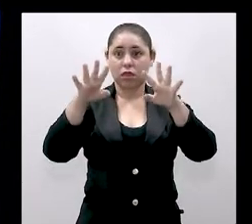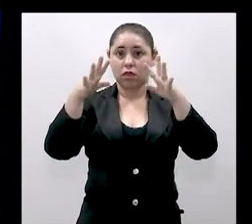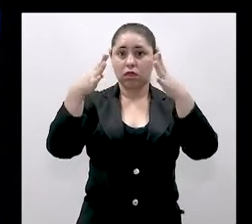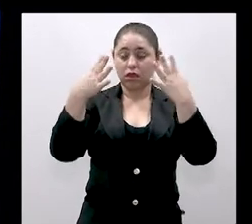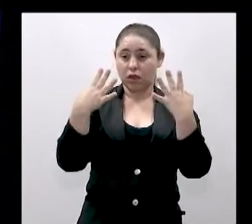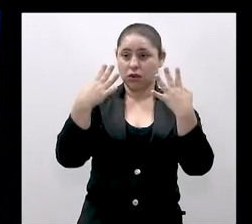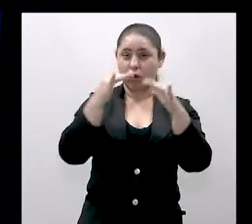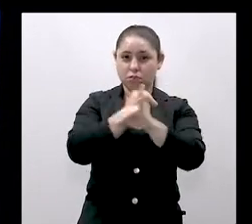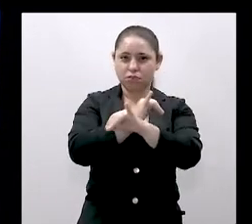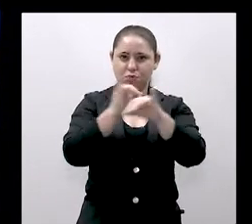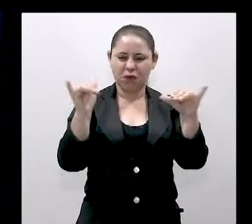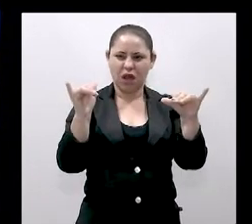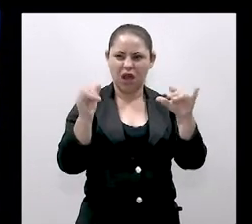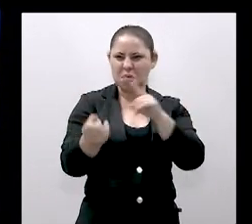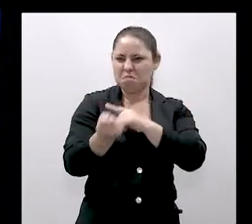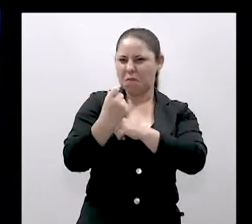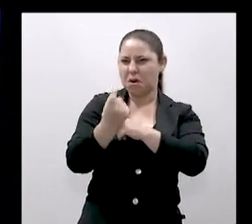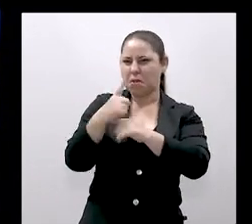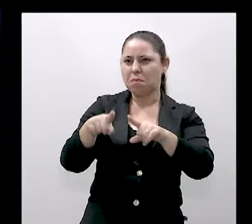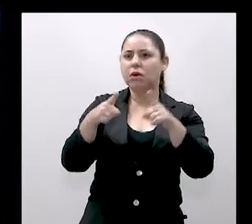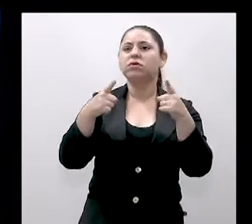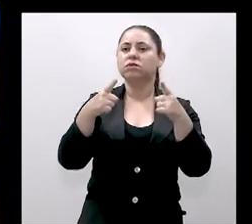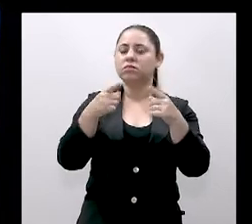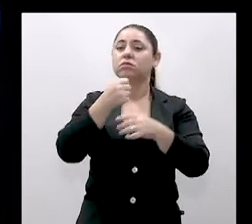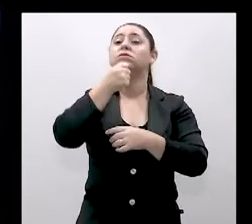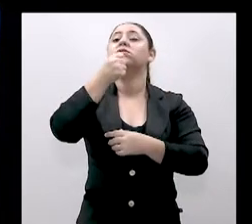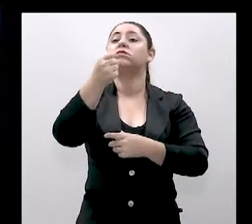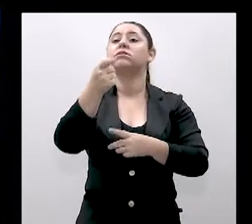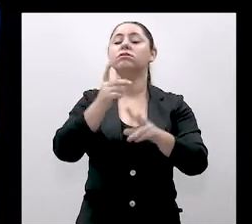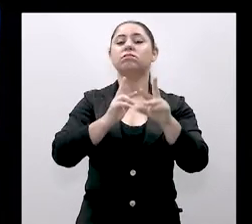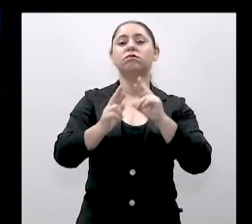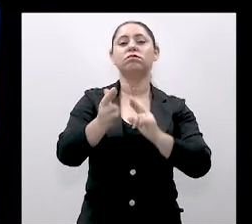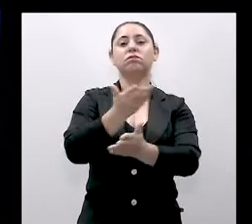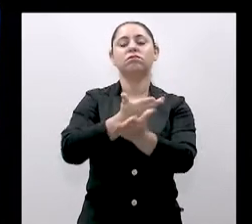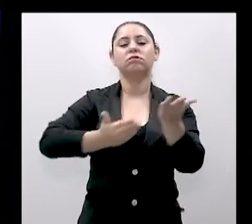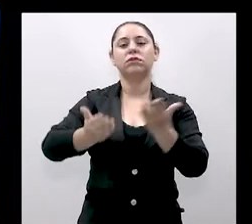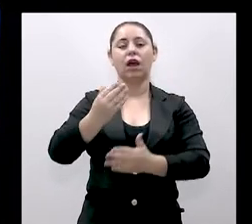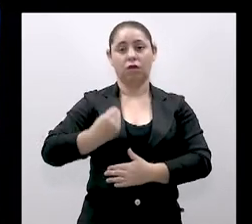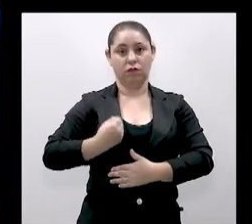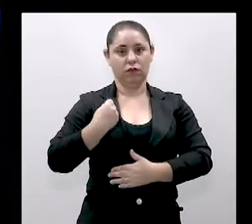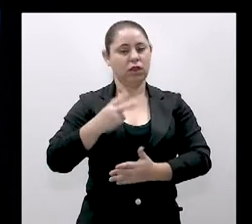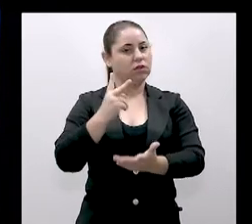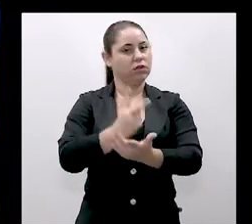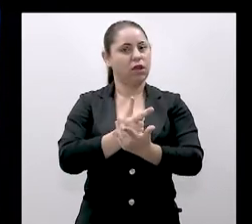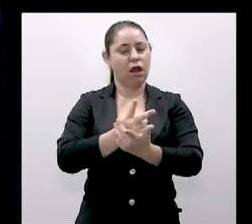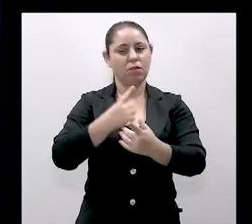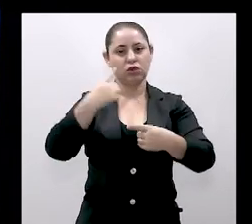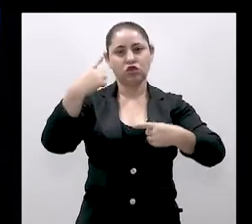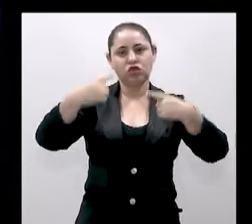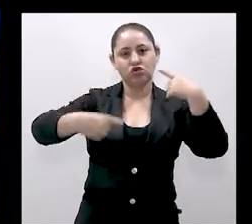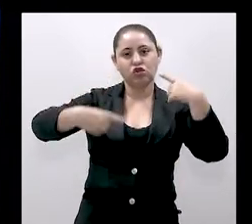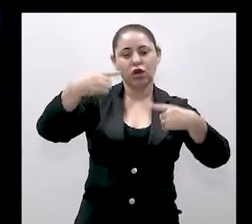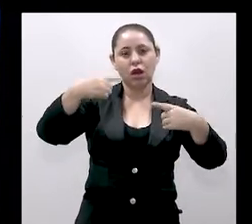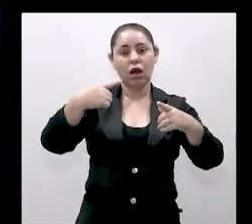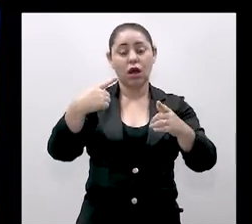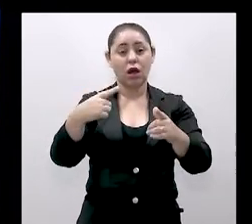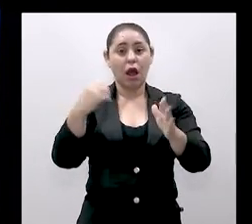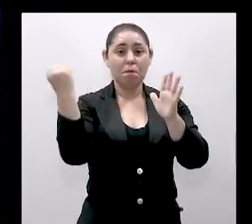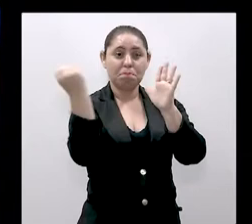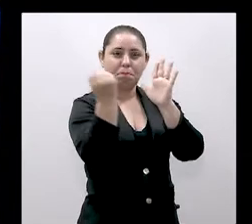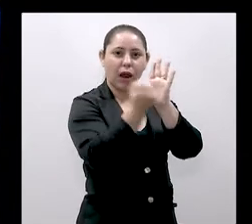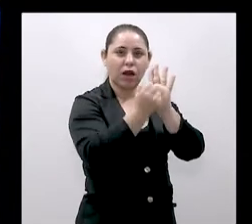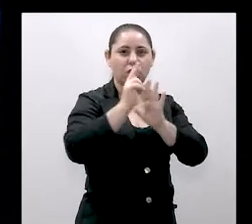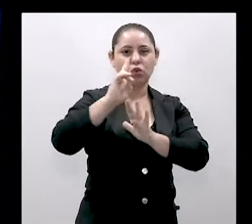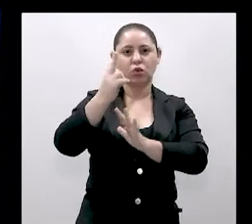dei muita atenção para imprensa mesmo diante de críticas né e eu sempre de aluguei minha vida foi de diálogo é por isso que